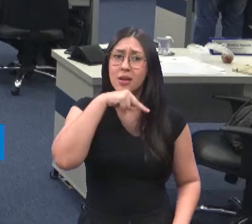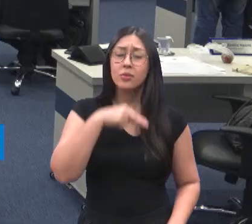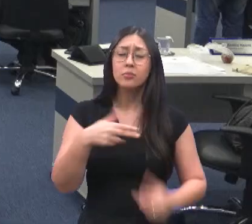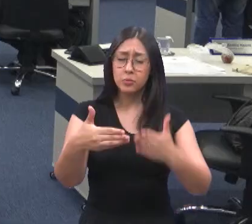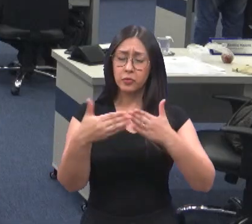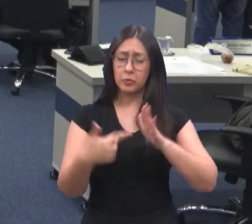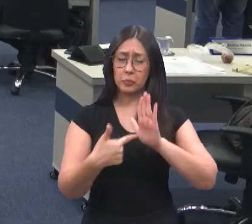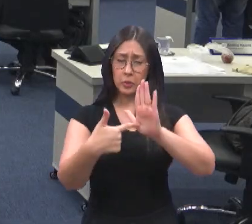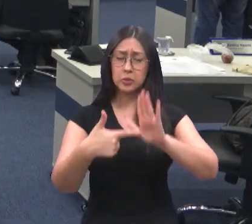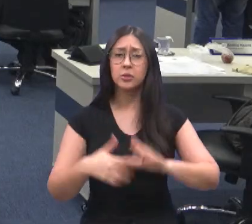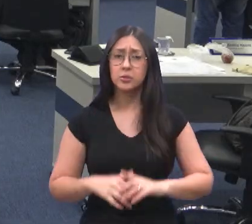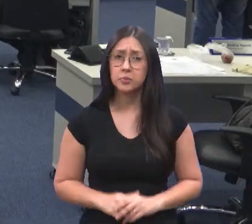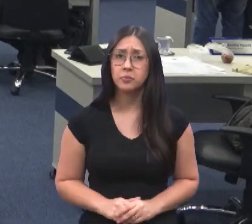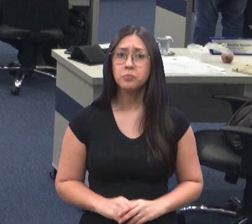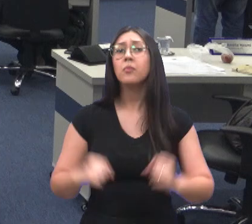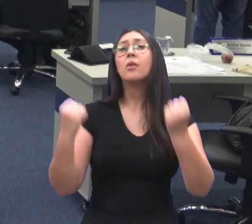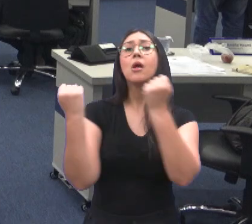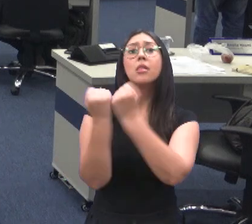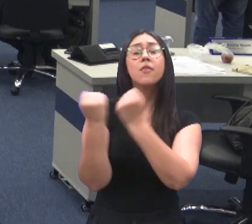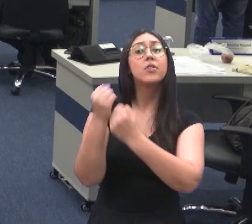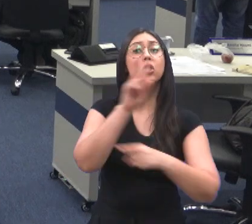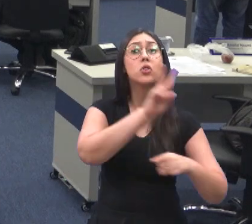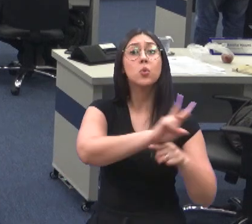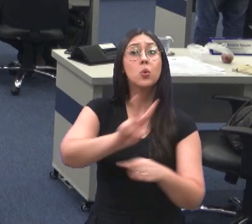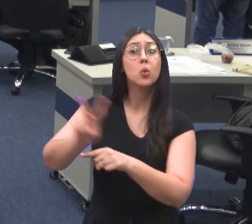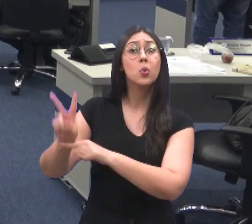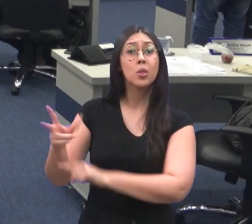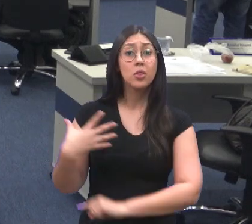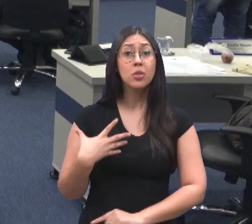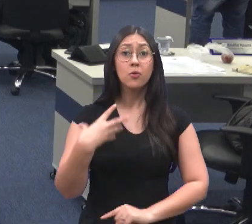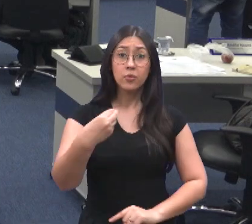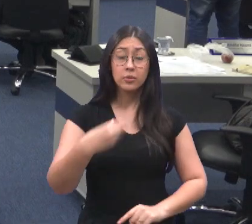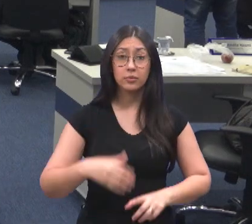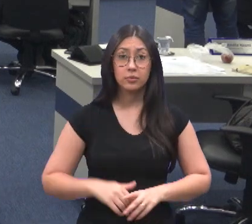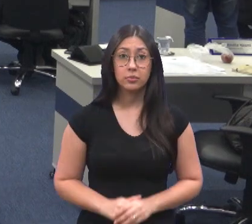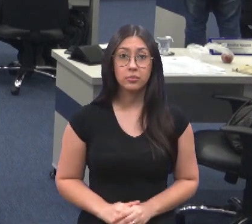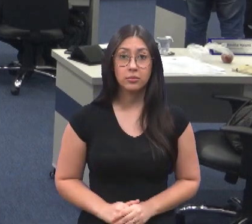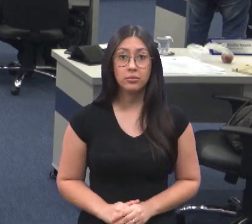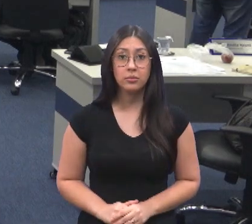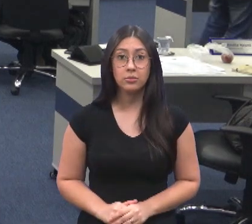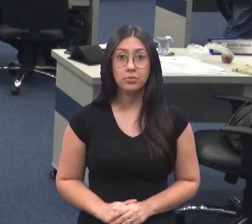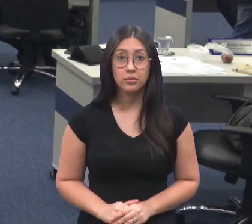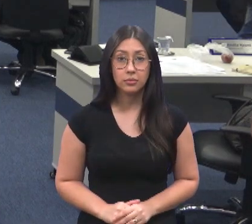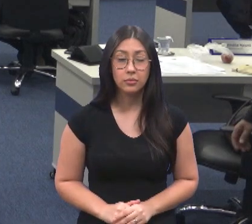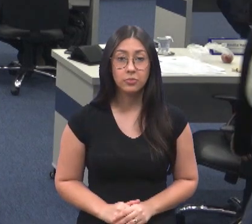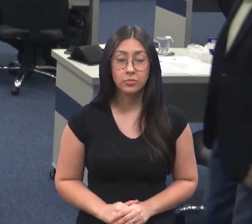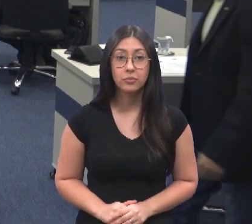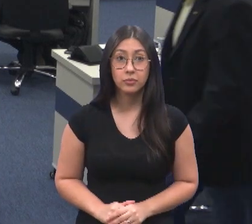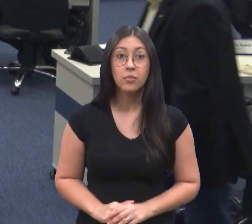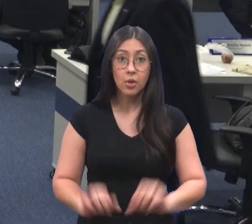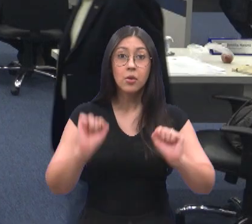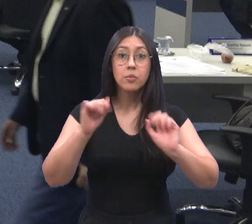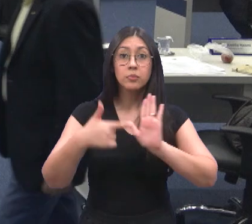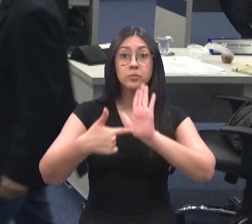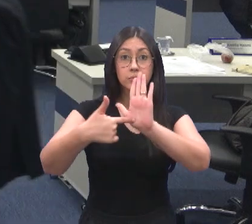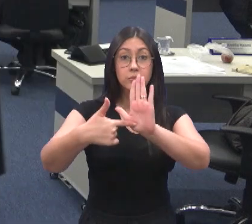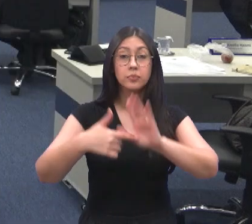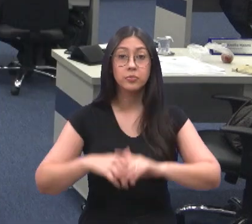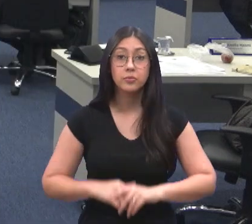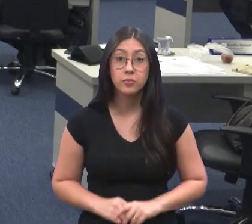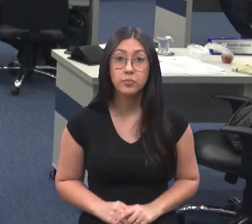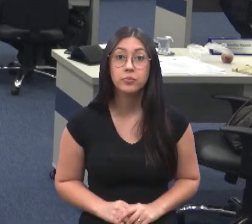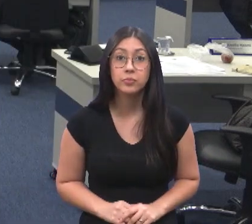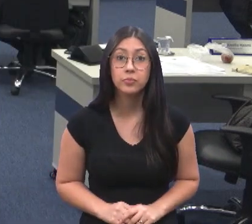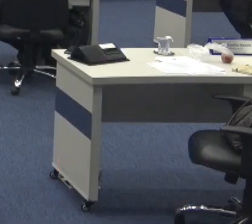aí. Em defesa dos cuidados aos filhos do feminicídio. Bom, pode pôr aí. Vai pondo aí.